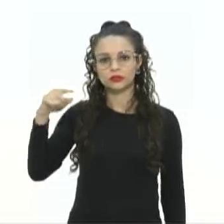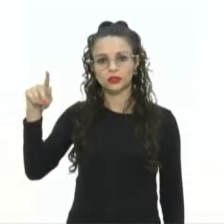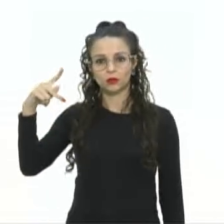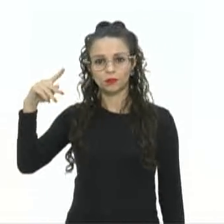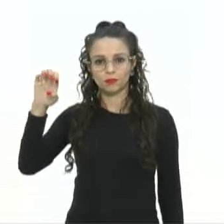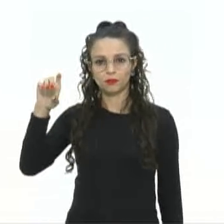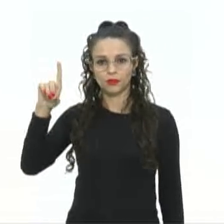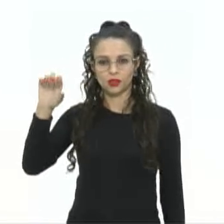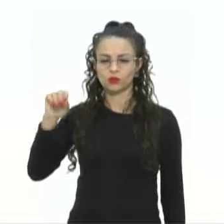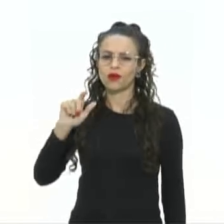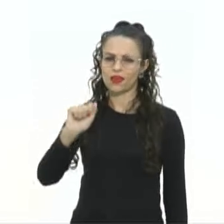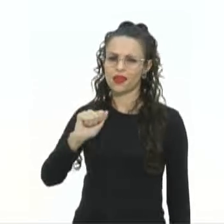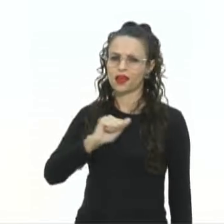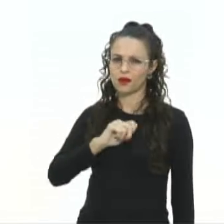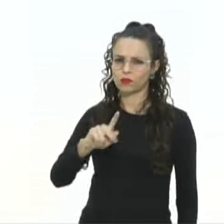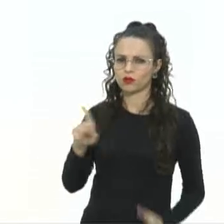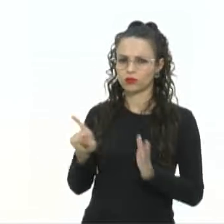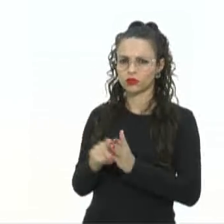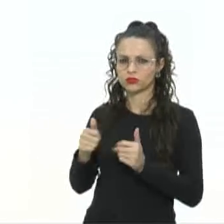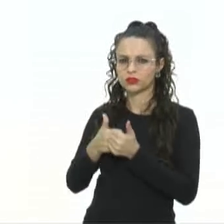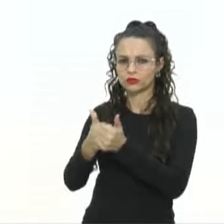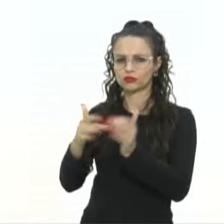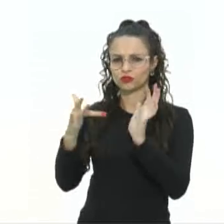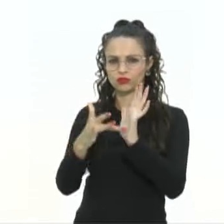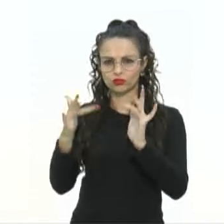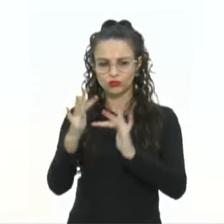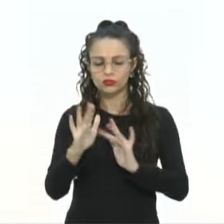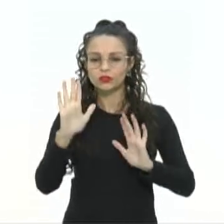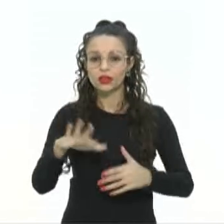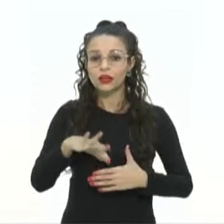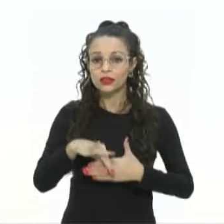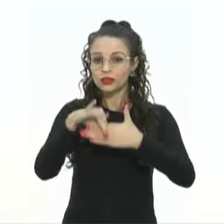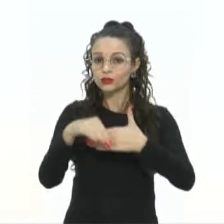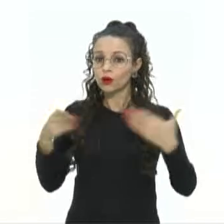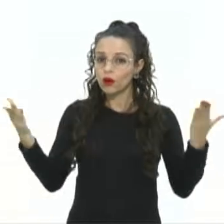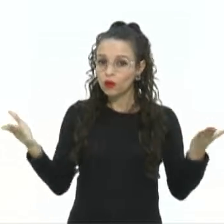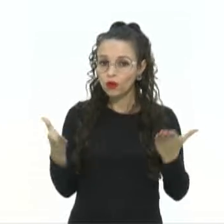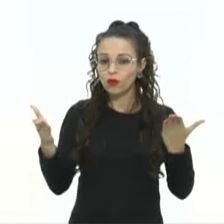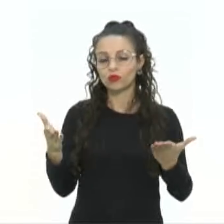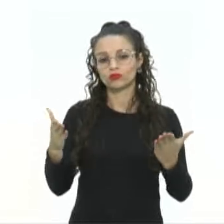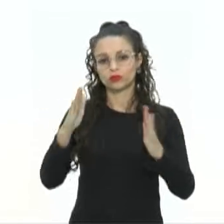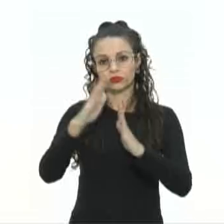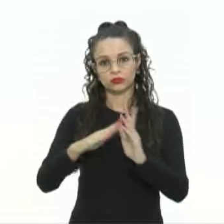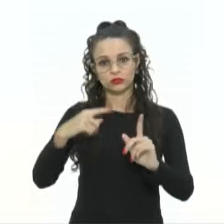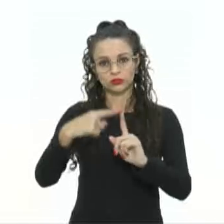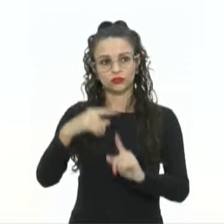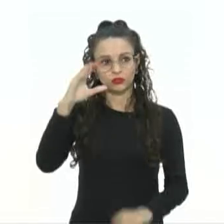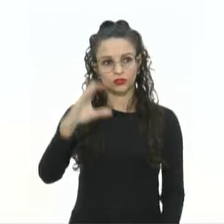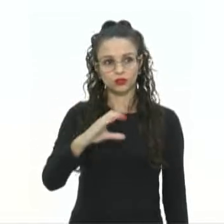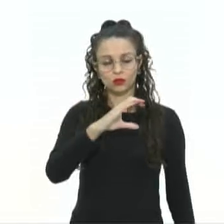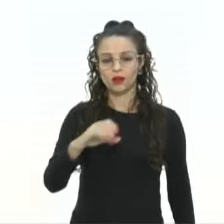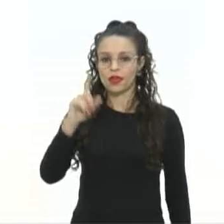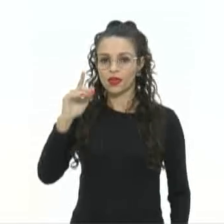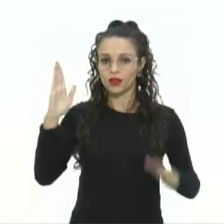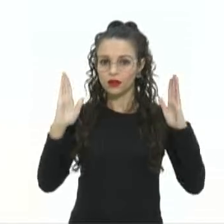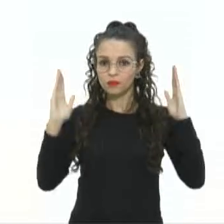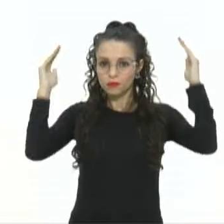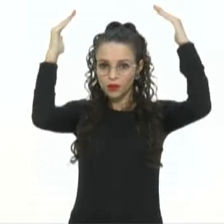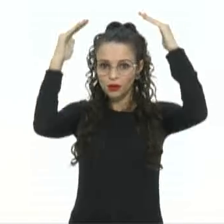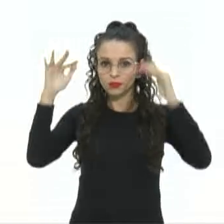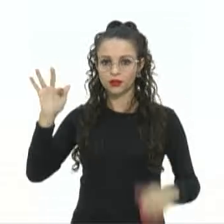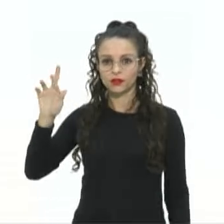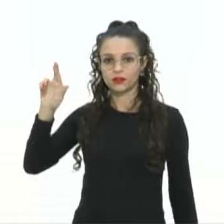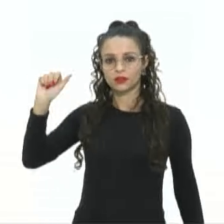apóstolo de Jesus Cristo. O líder atual da Igreja Católica seria o sumo pontífice, o Papa, né? Papa